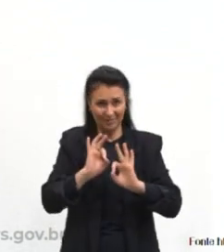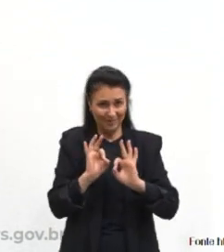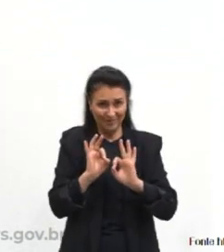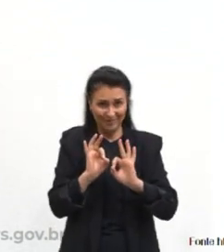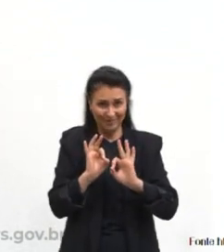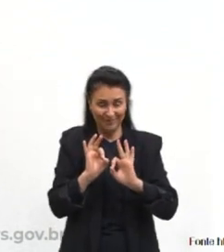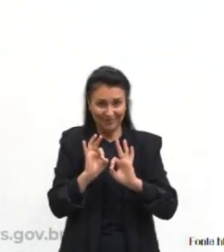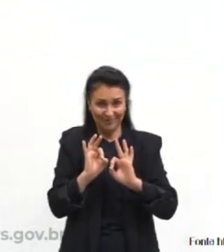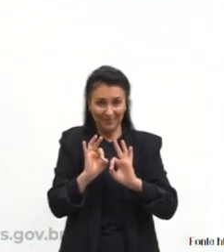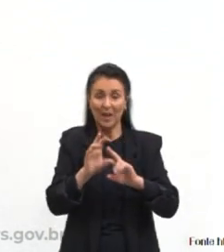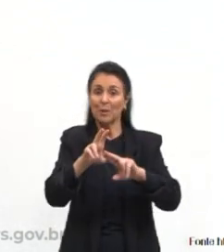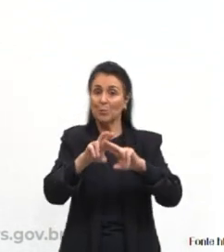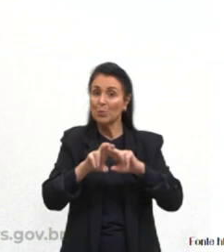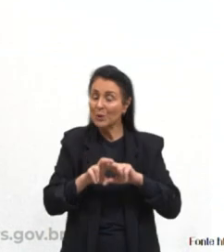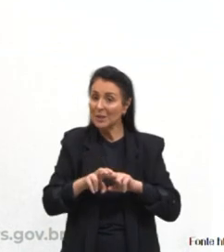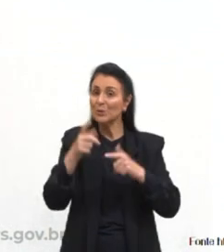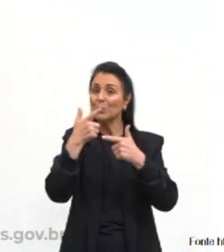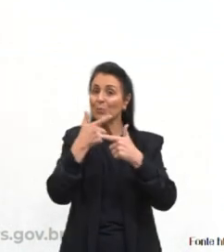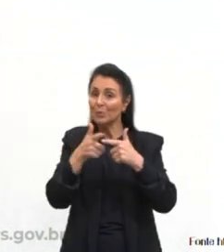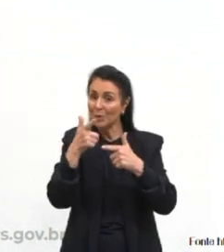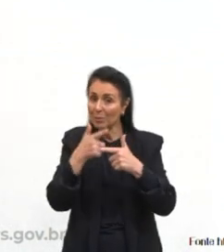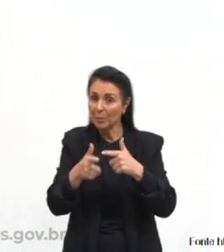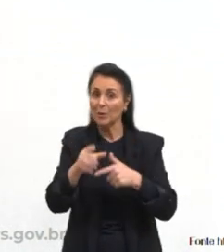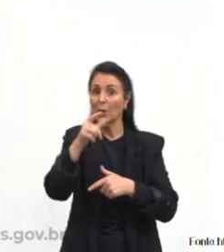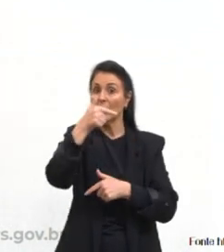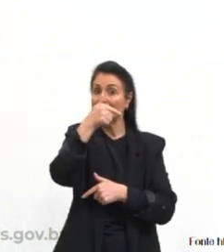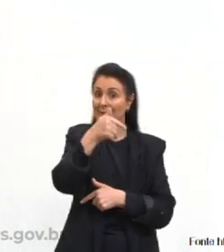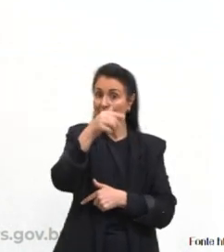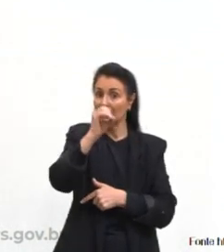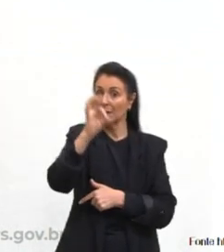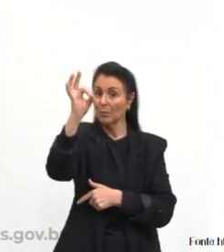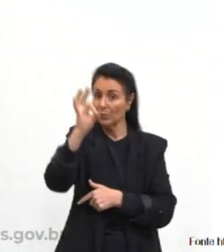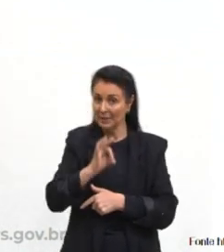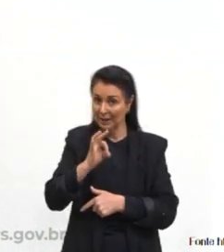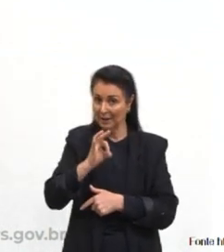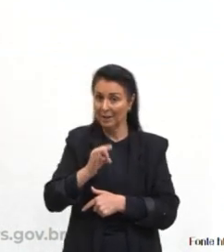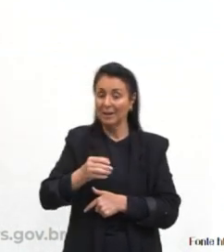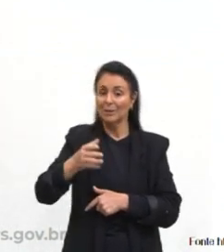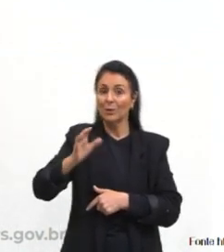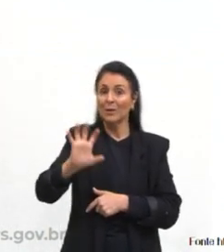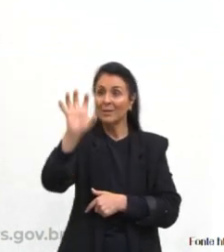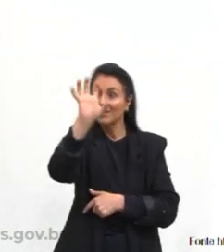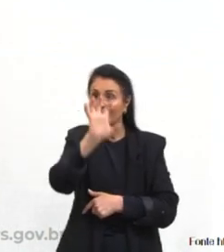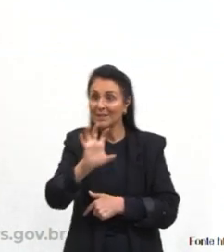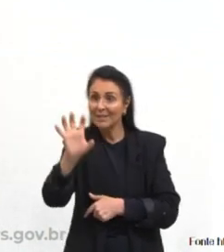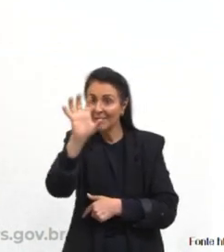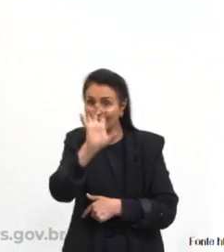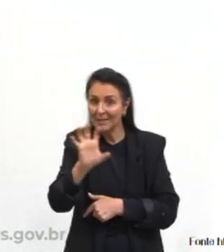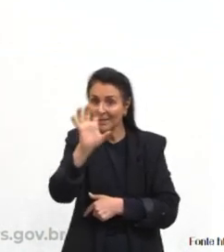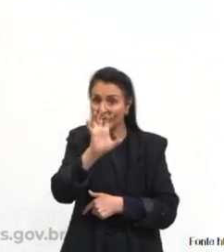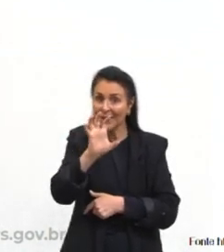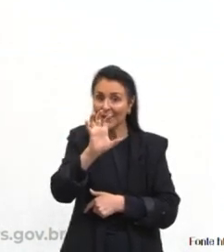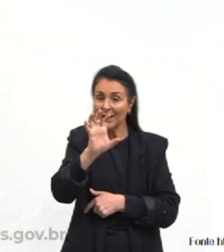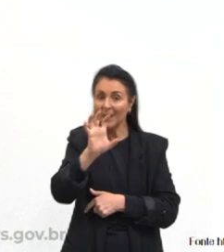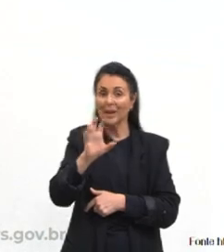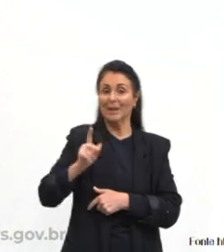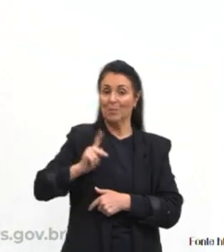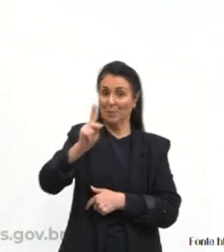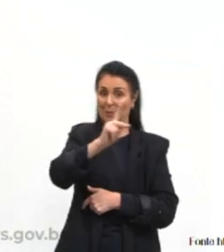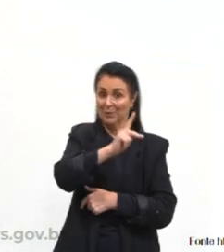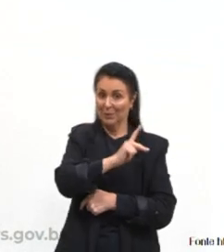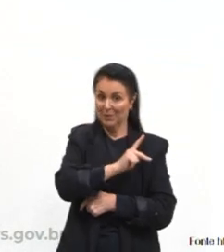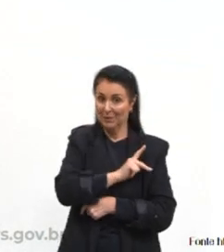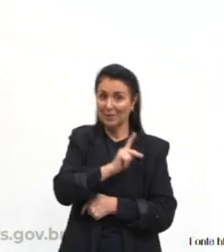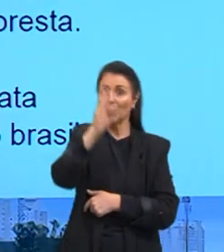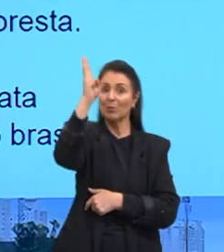né Então olha ele como eu falei para você setenta por cento da região da população brasileira está nessa região então quê que nós vamos